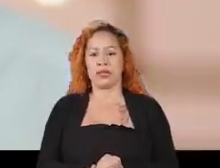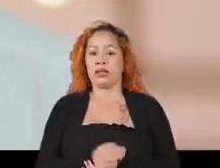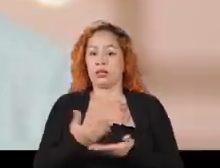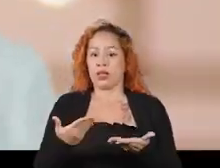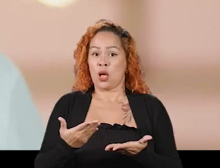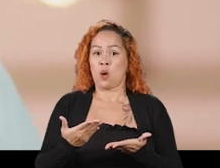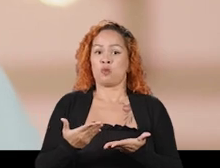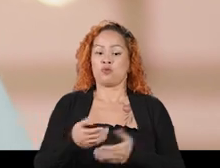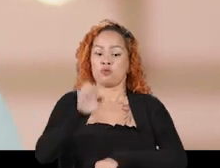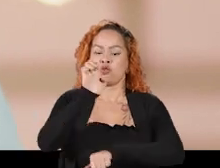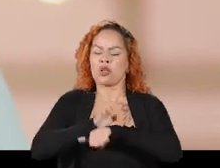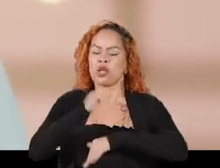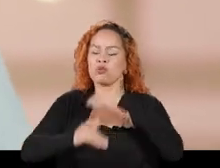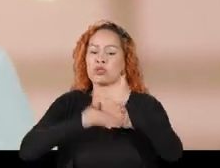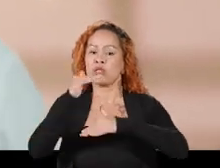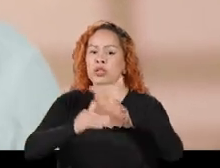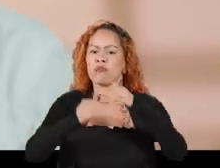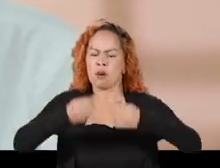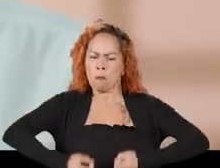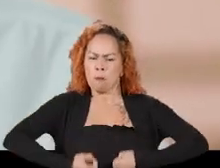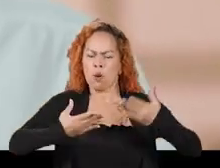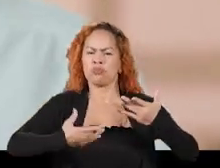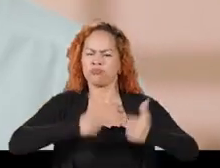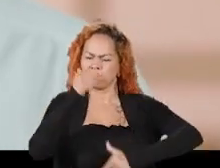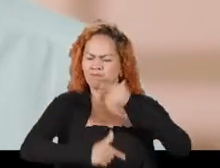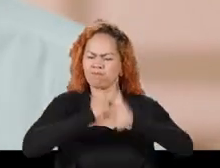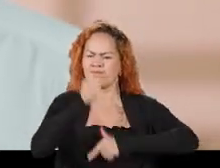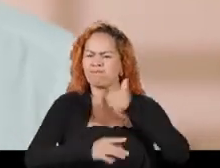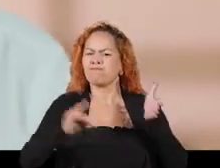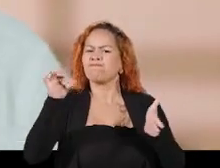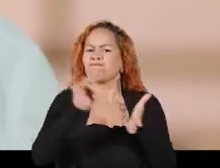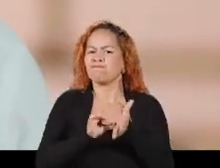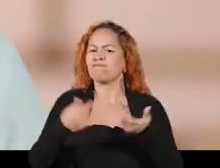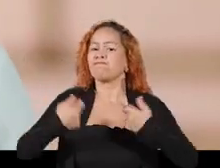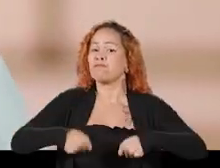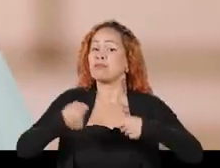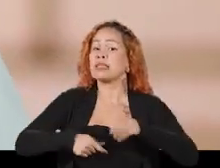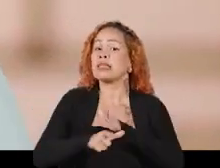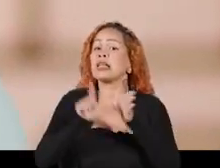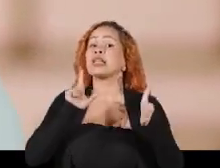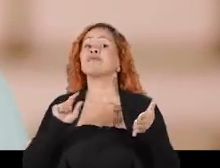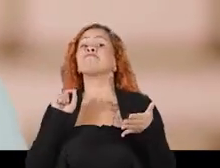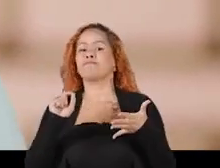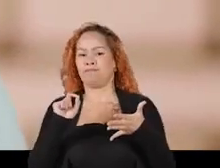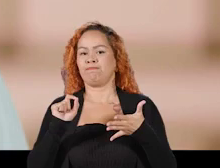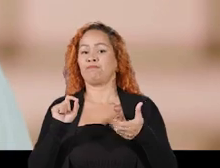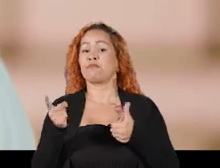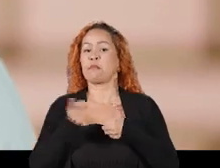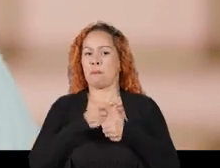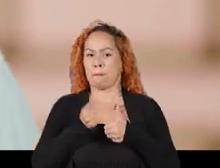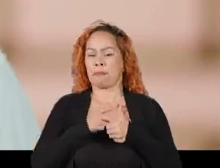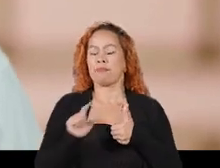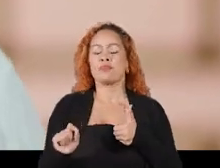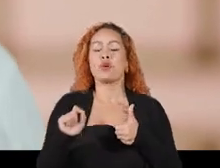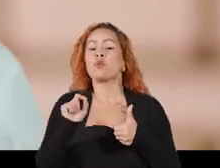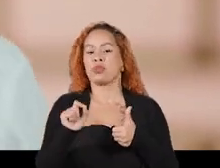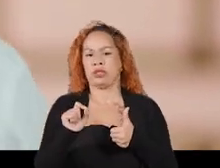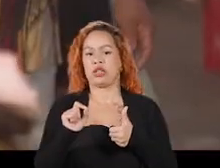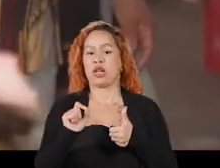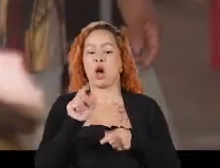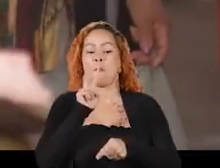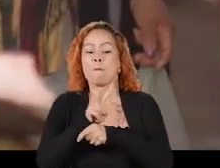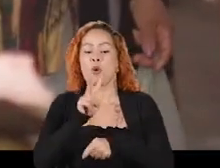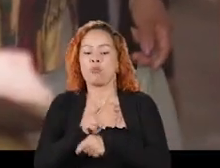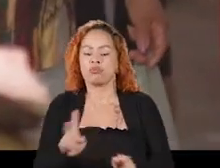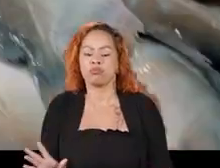Para fazer o estado se desenvolver, para gerar emprego firme, tem algumas coisas que precisam ser feitas. A primeira delas